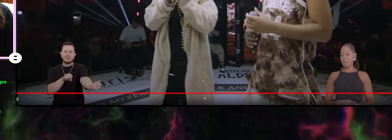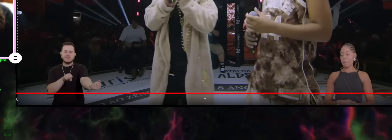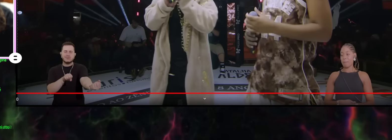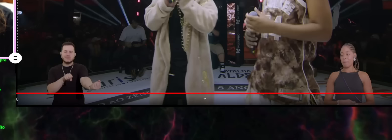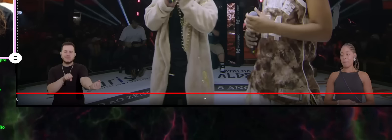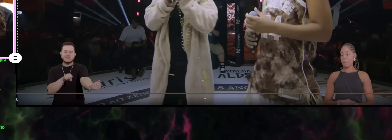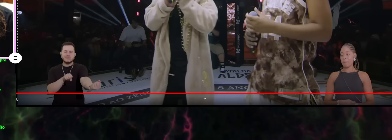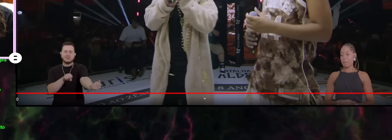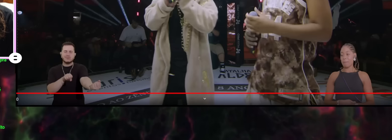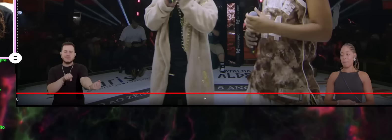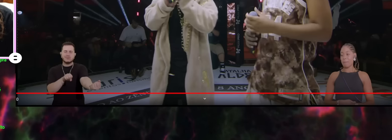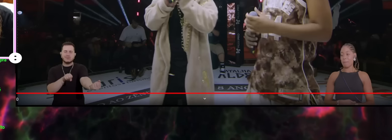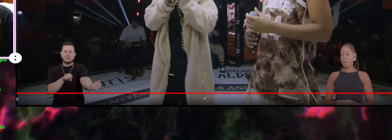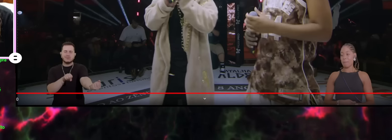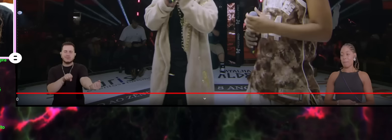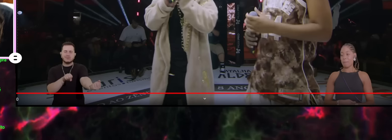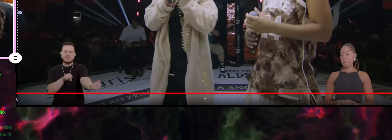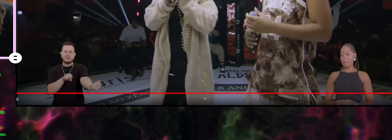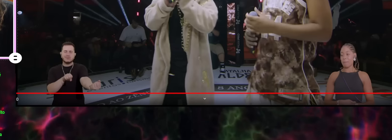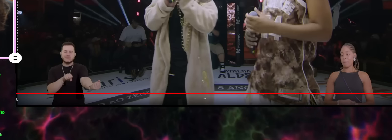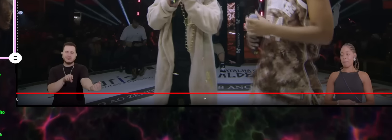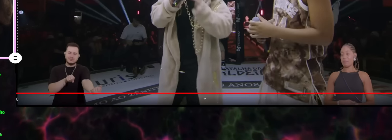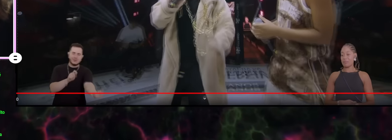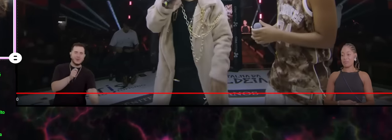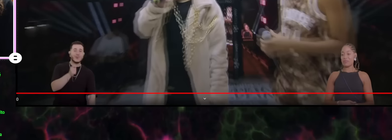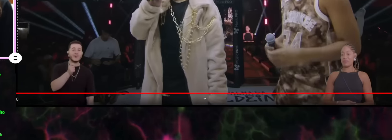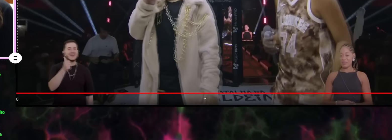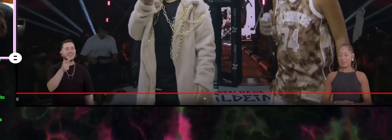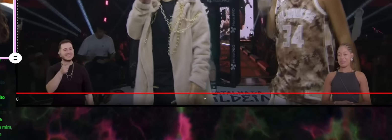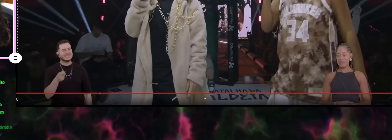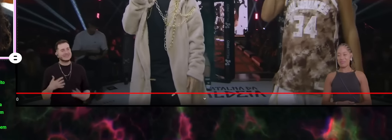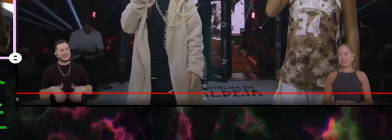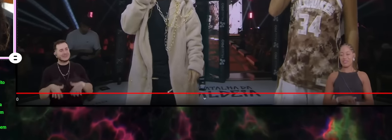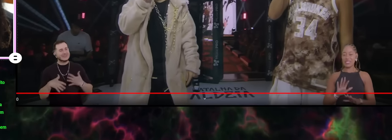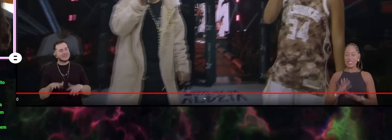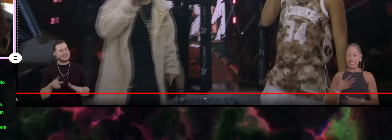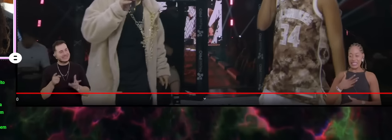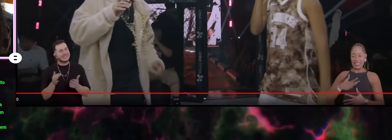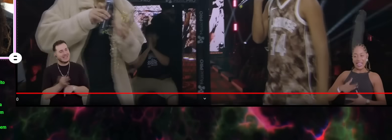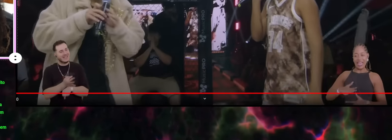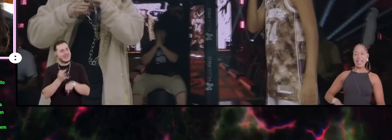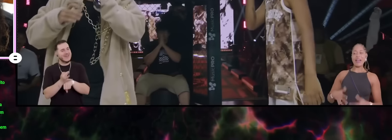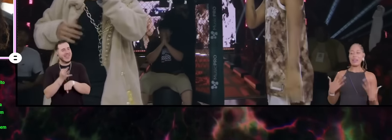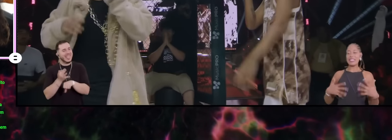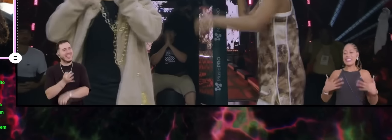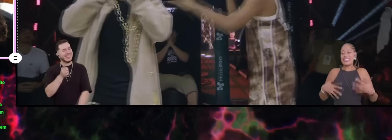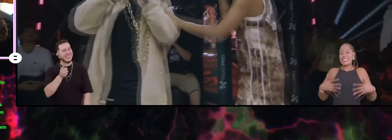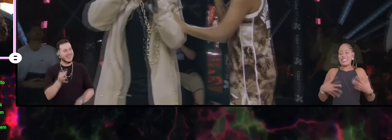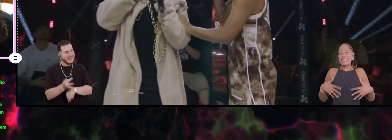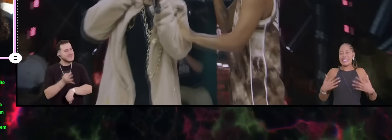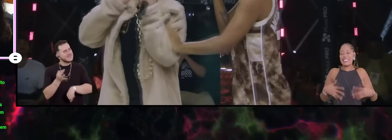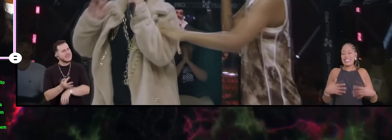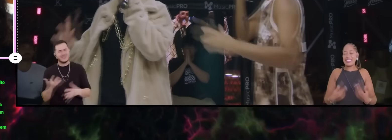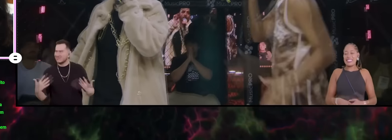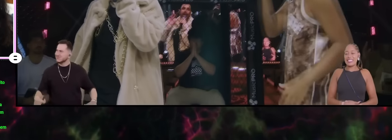do ganso do grafite me faria votar nele se eu fosse um jurado. Mas foi muito parelho. Ai, tá pegado, mano. Muita pressão,